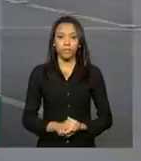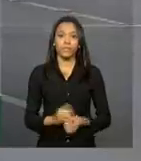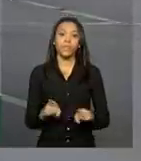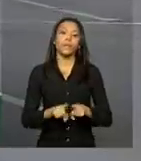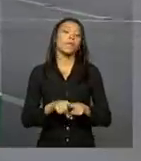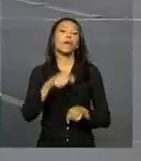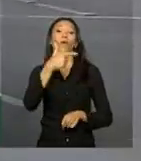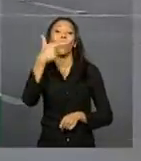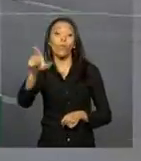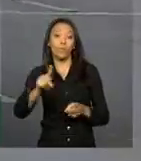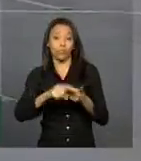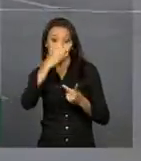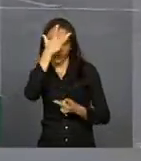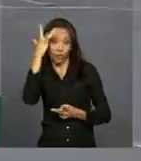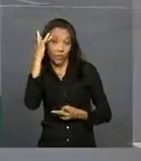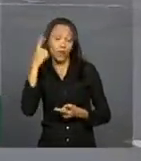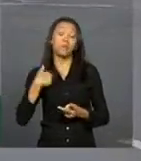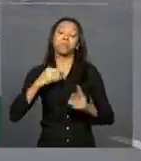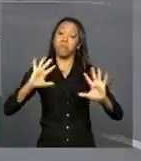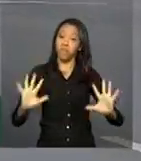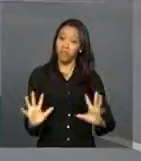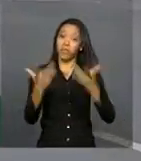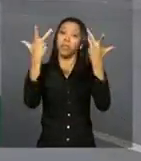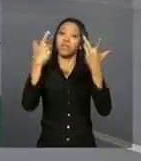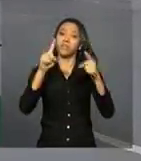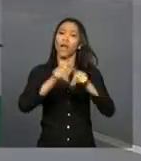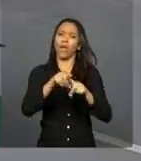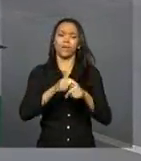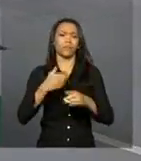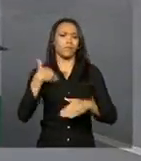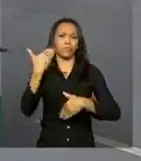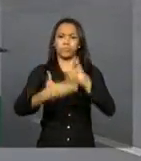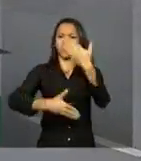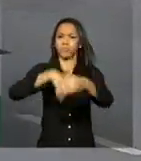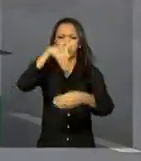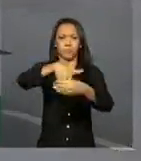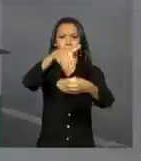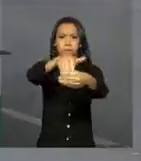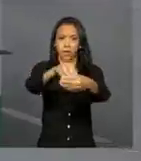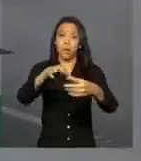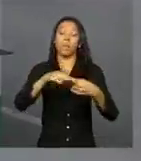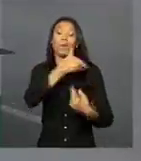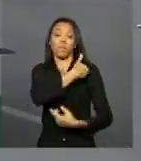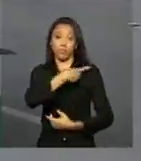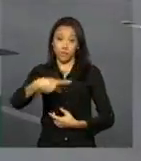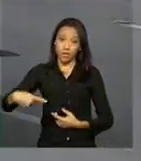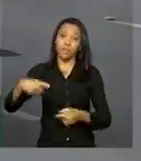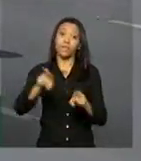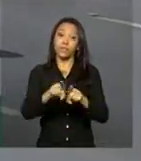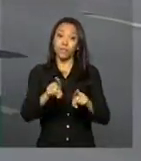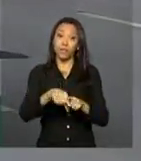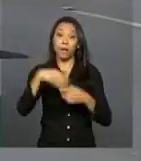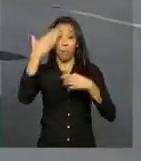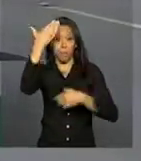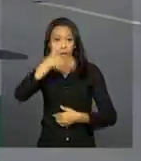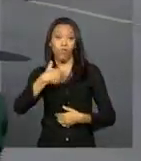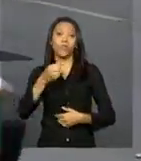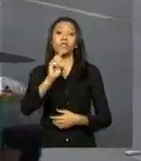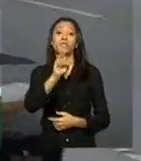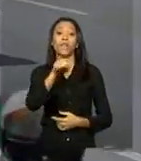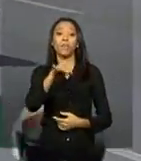Wesley Ribble, a posse deve ser comemorada. São eleições consecutivas para chefe de Estado e um recorde da nossa democracia.